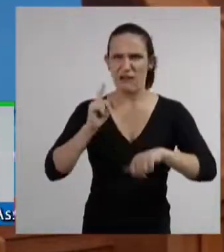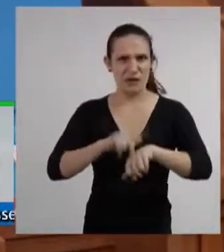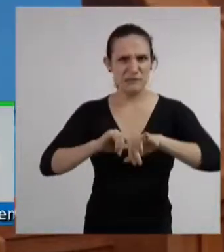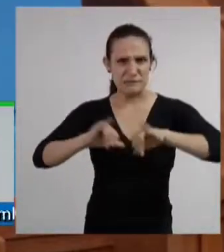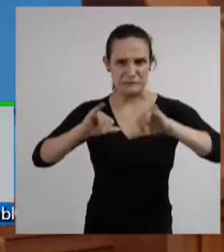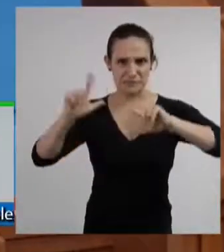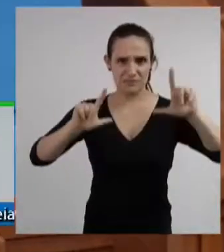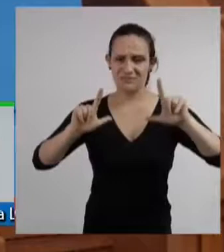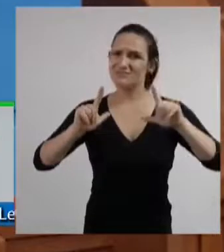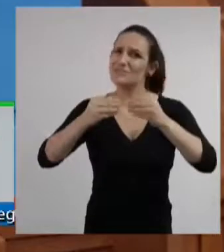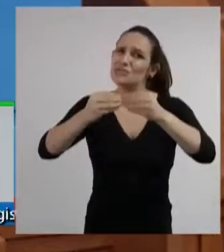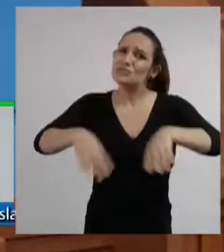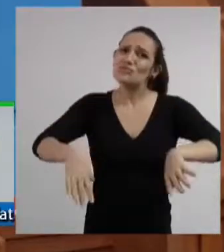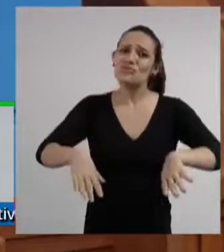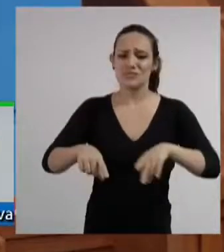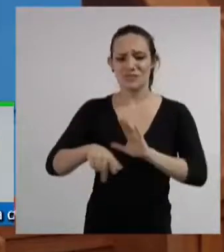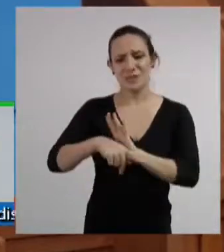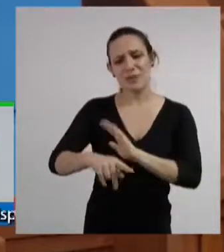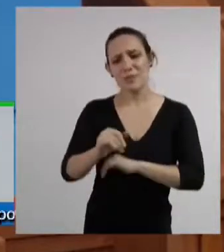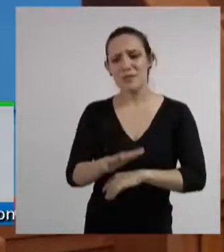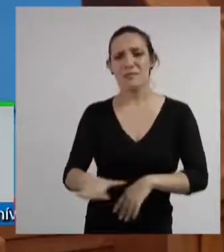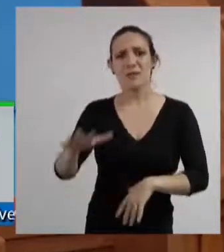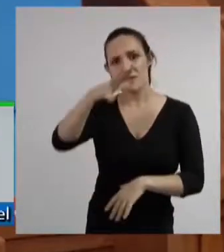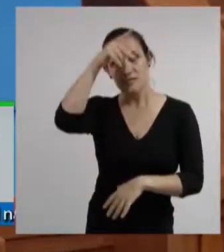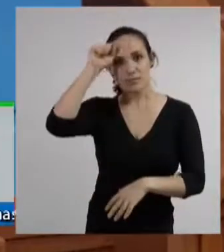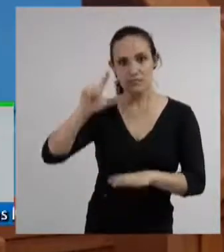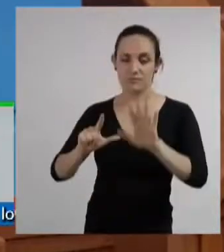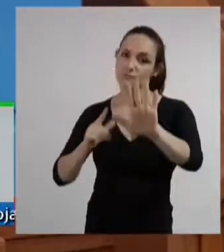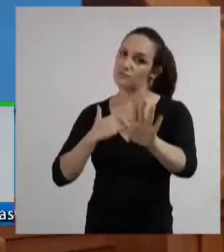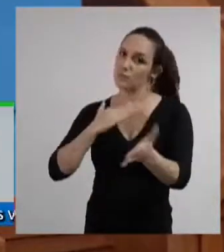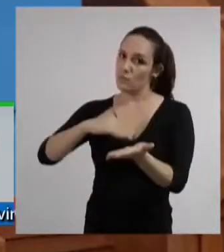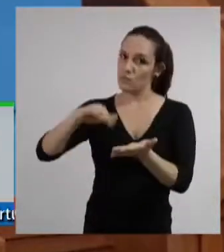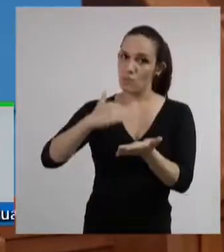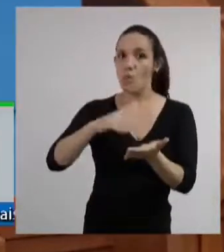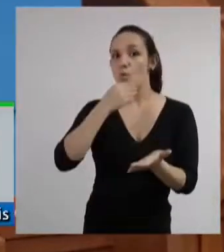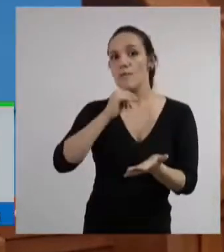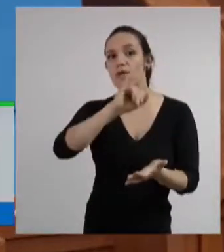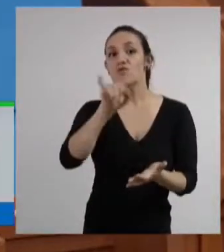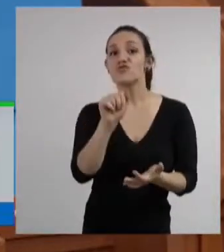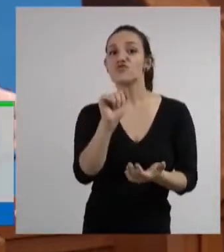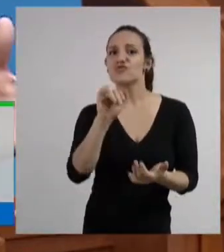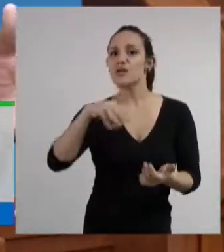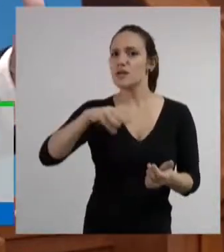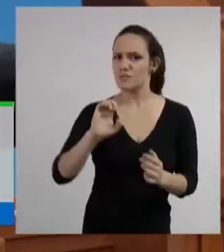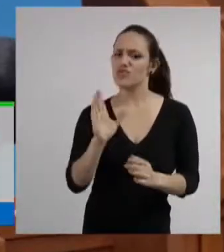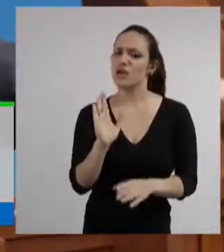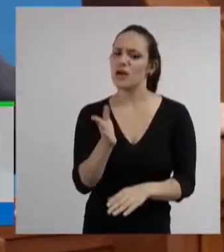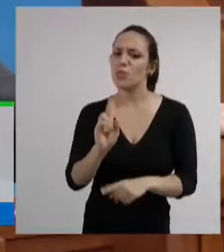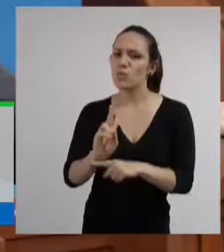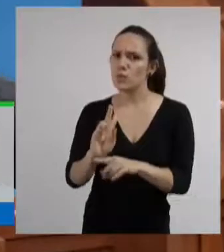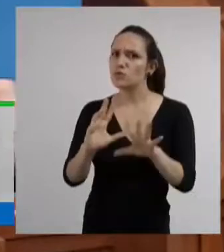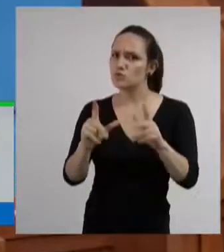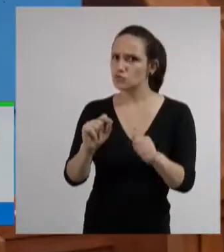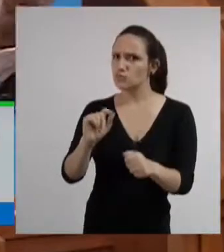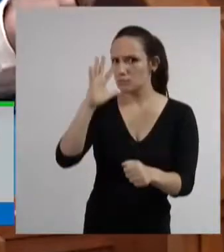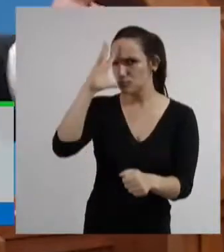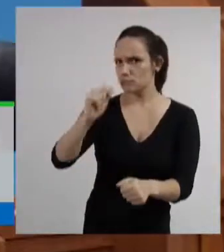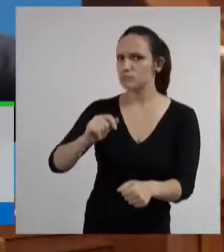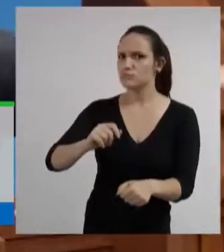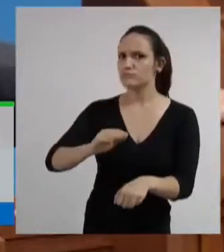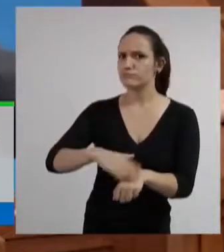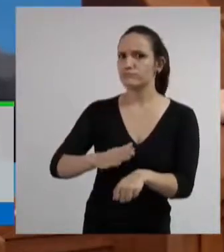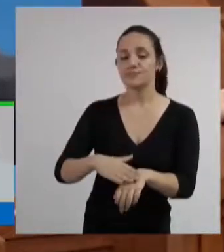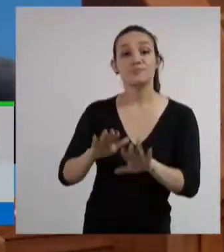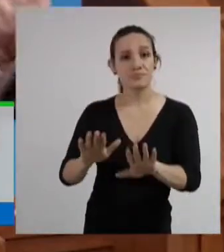Então, o secretário Jaime está tomando todas as providências. E eu tenho certeza que o maior interesse de quem arrenda